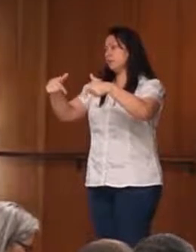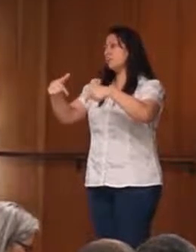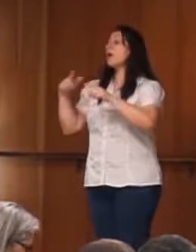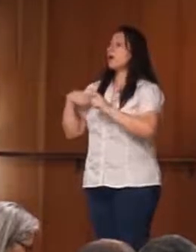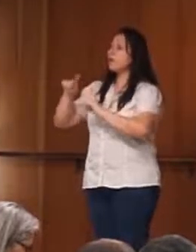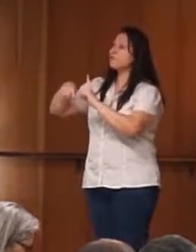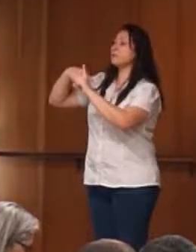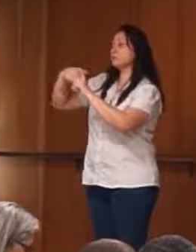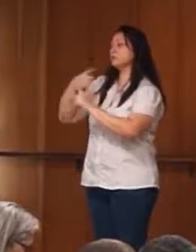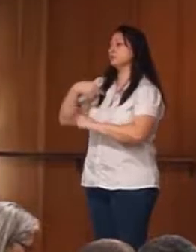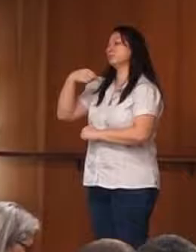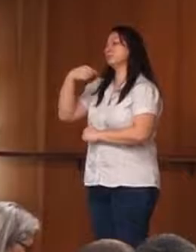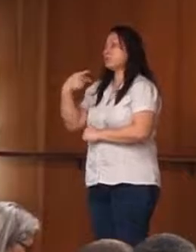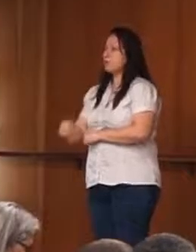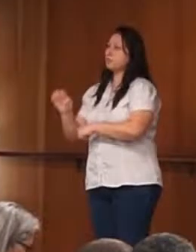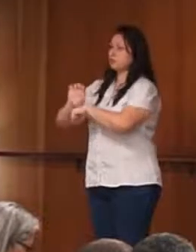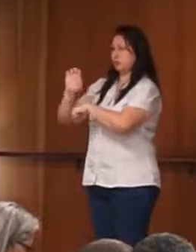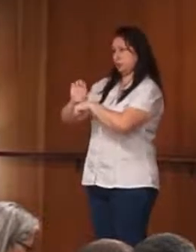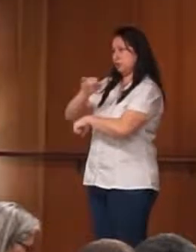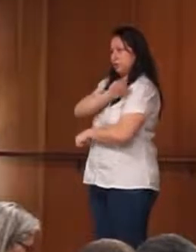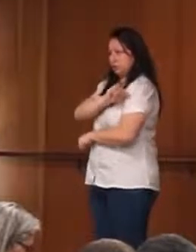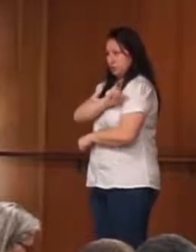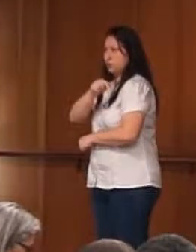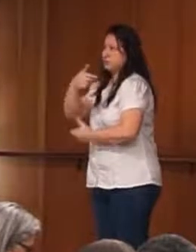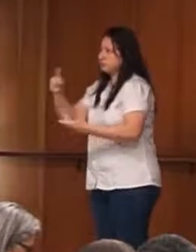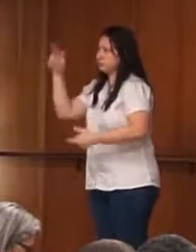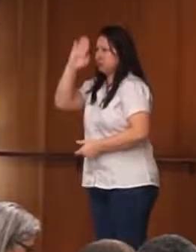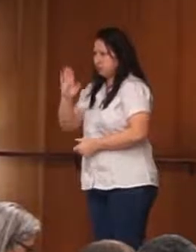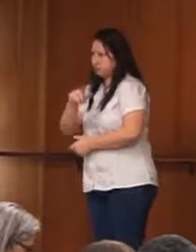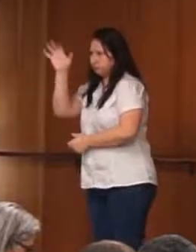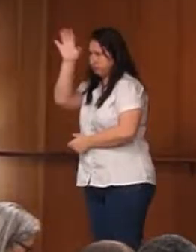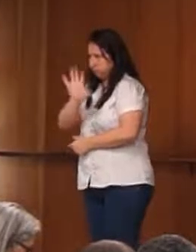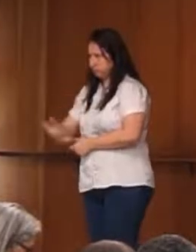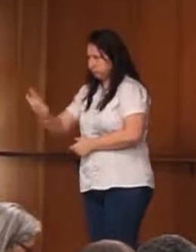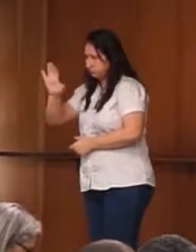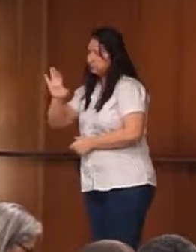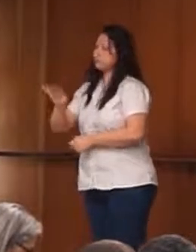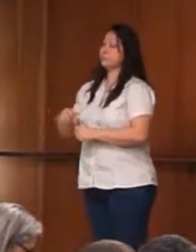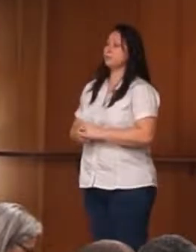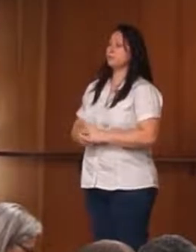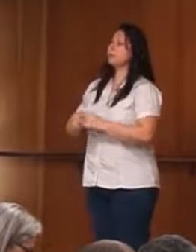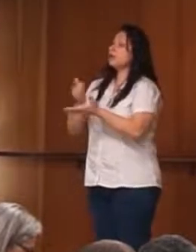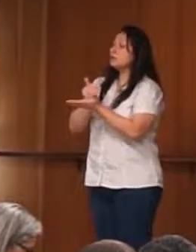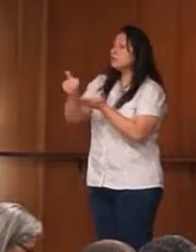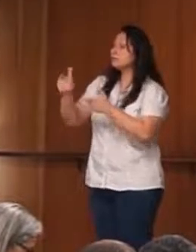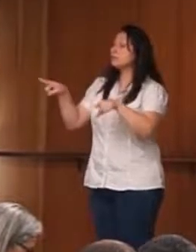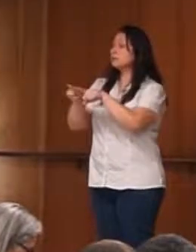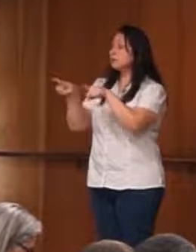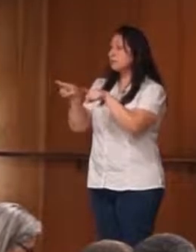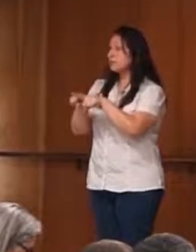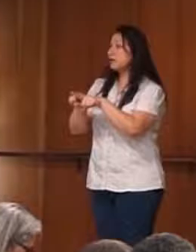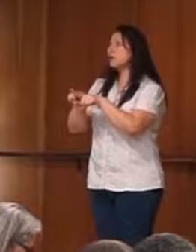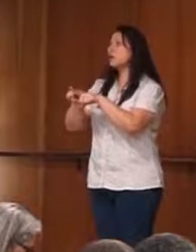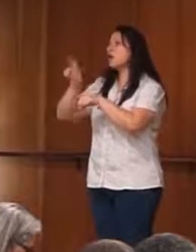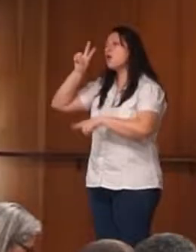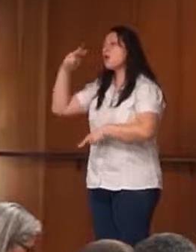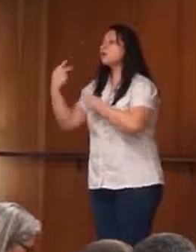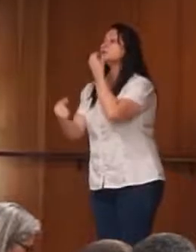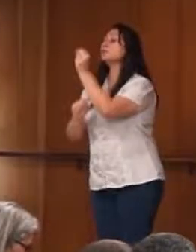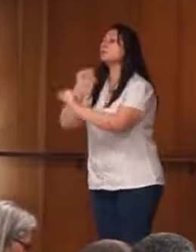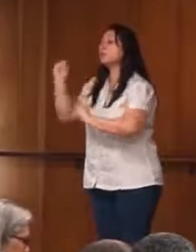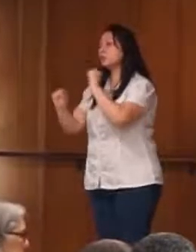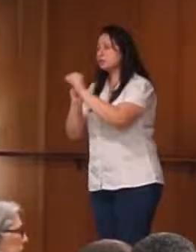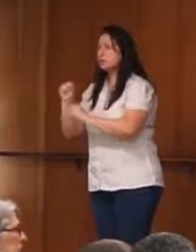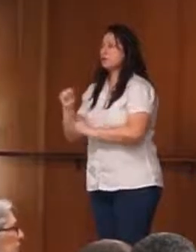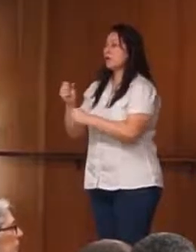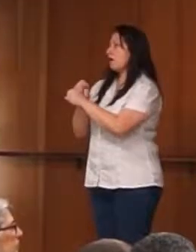no Estado brasileiro. A partir daí, várias medidas foram adotadas, inclusive o reconhecimento oficial, em 2001, de